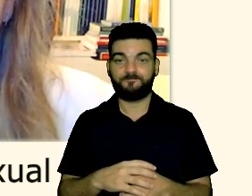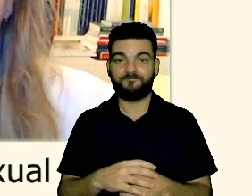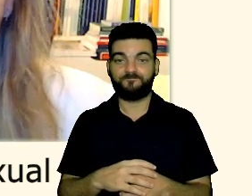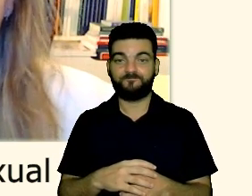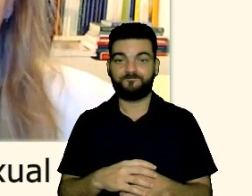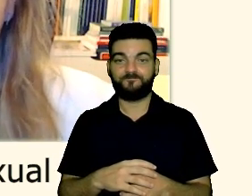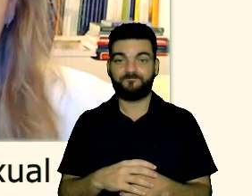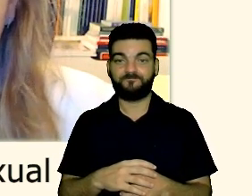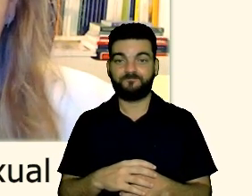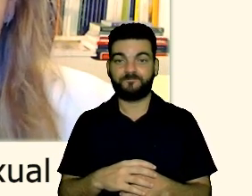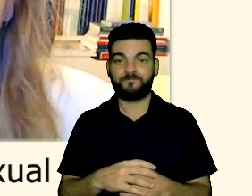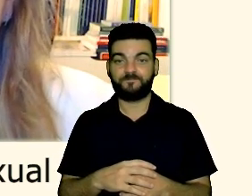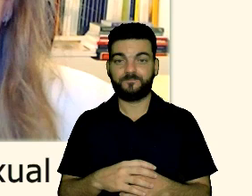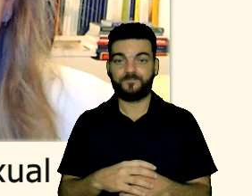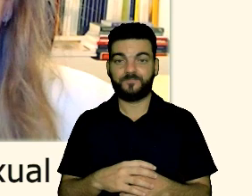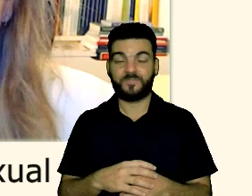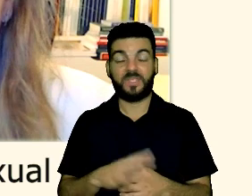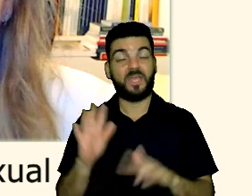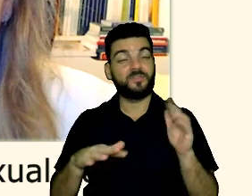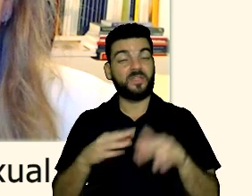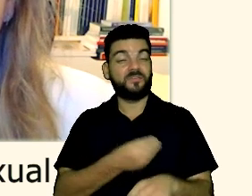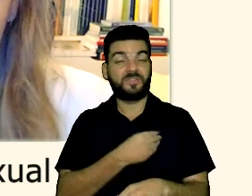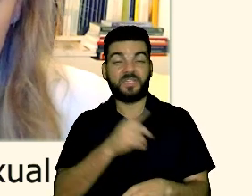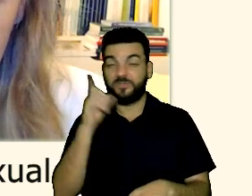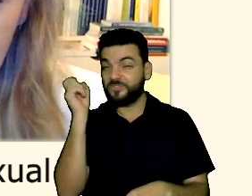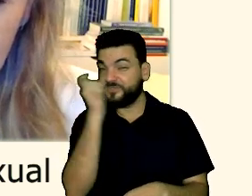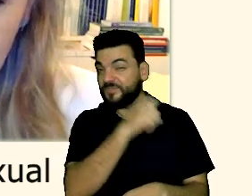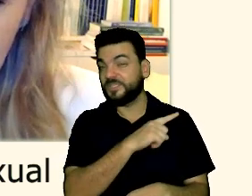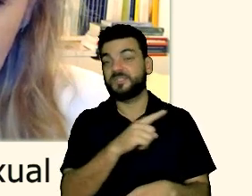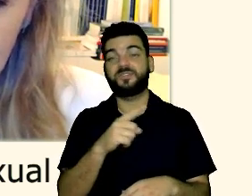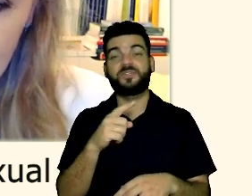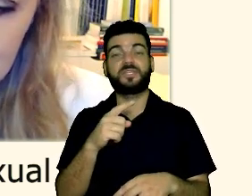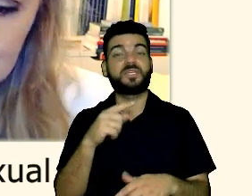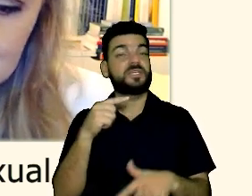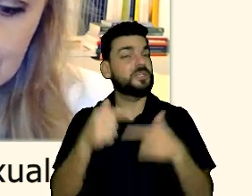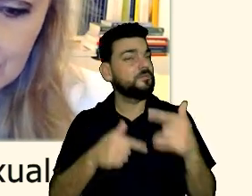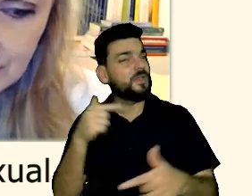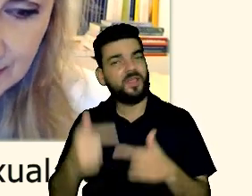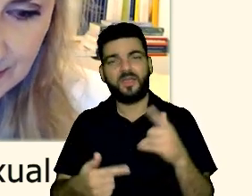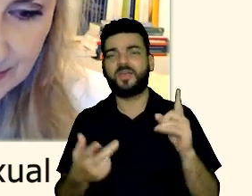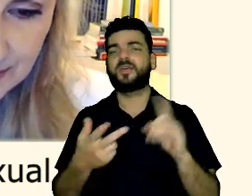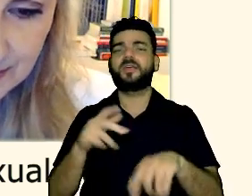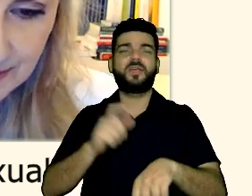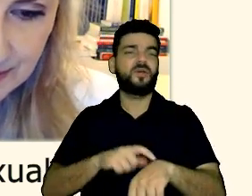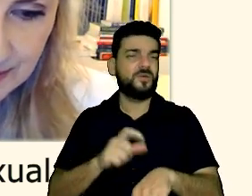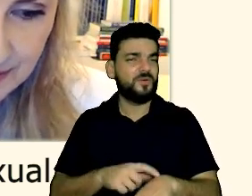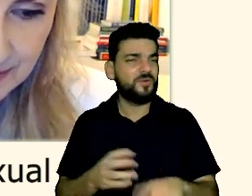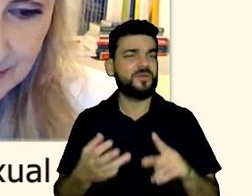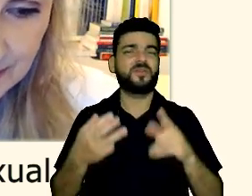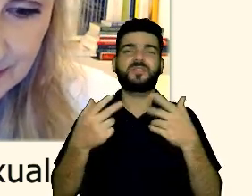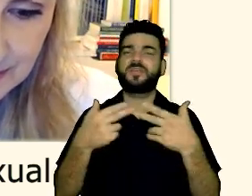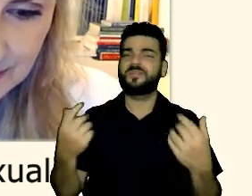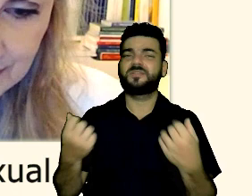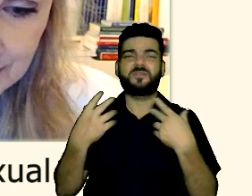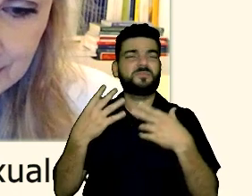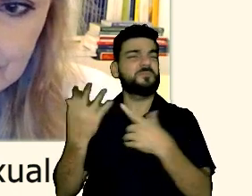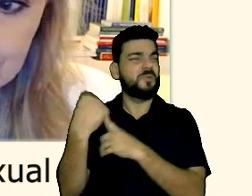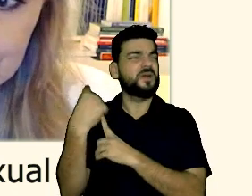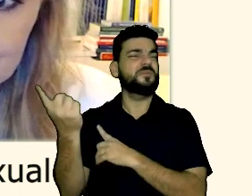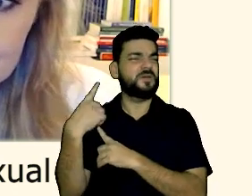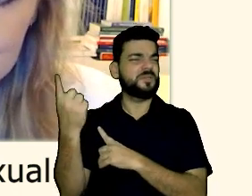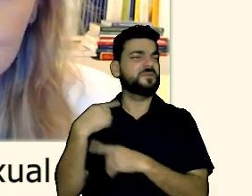de buscar essa reflexão é a forma como hoje, né, atualmente, a nossa vida se coloca de uma forma